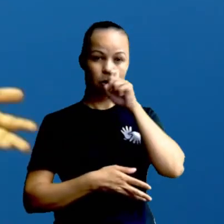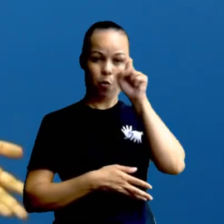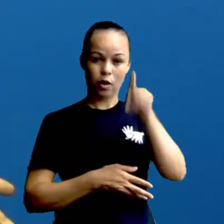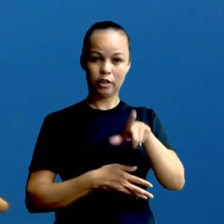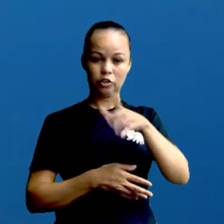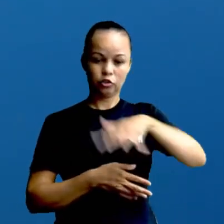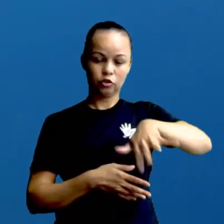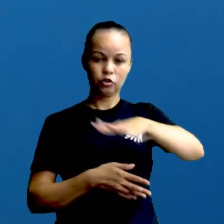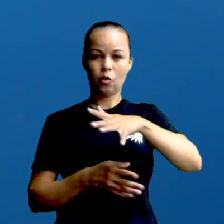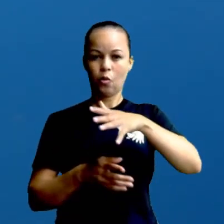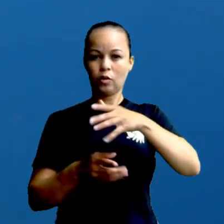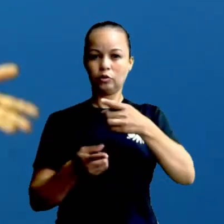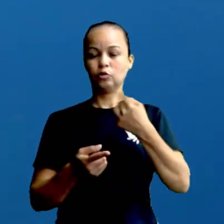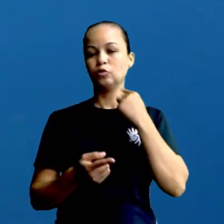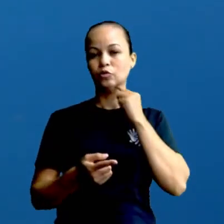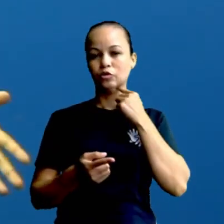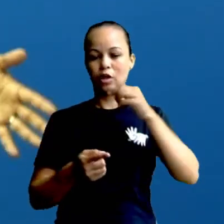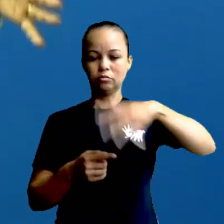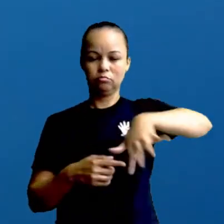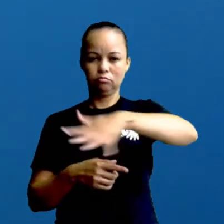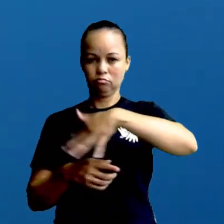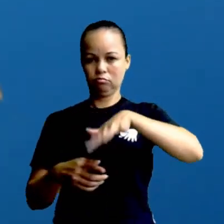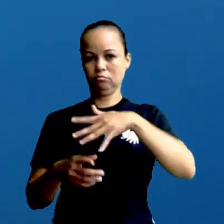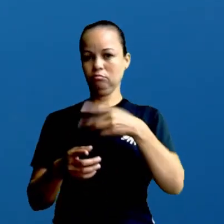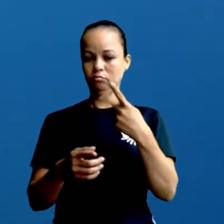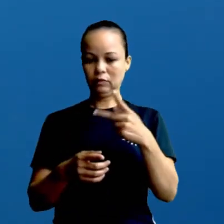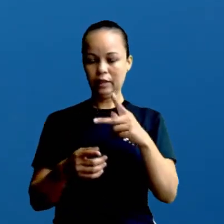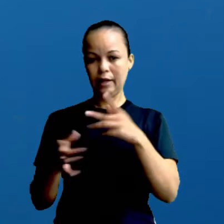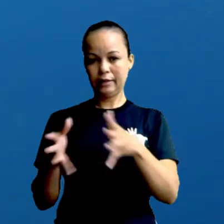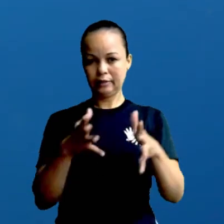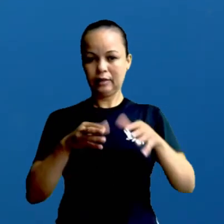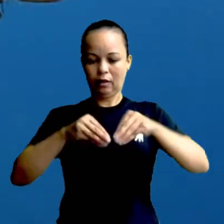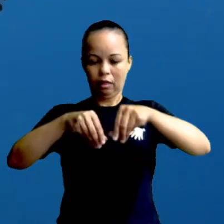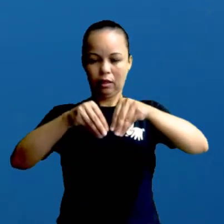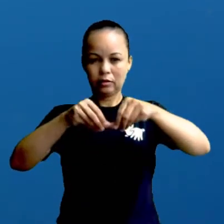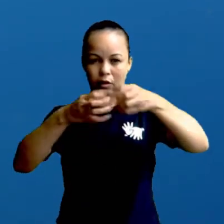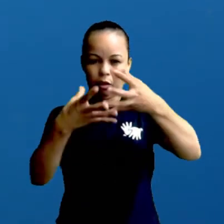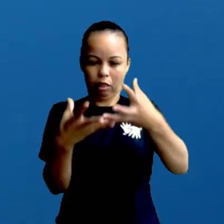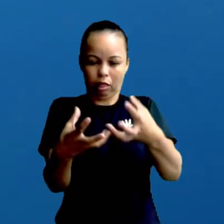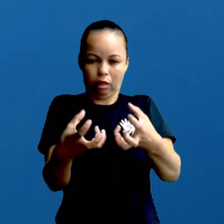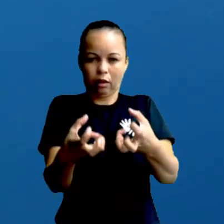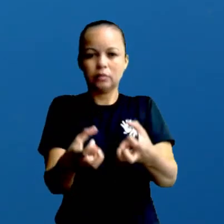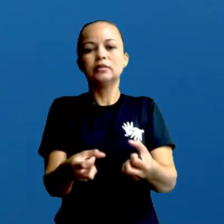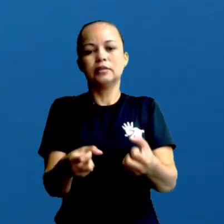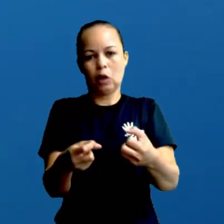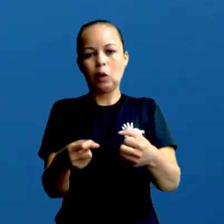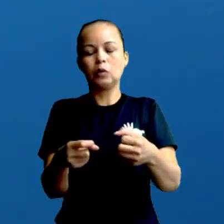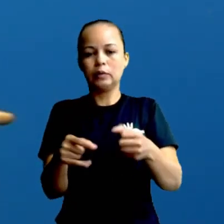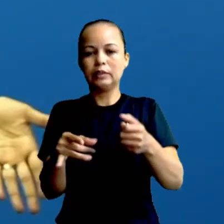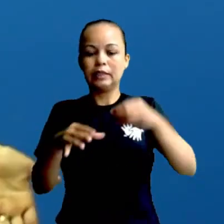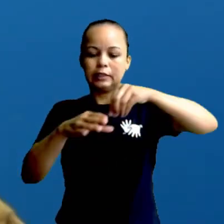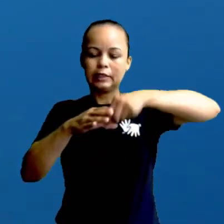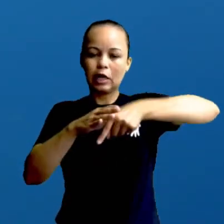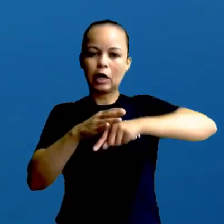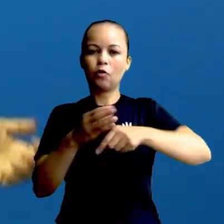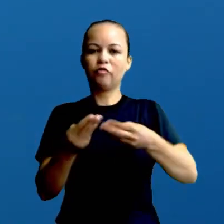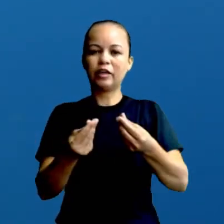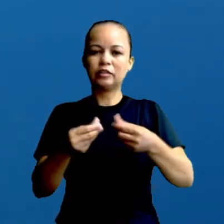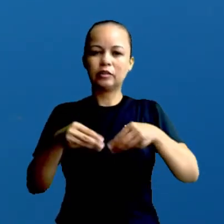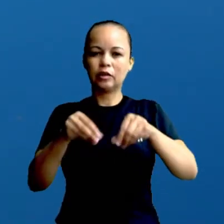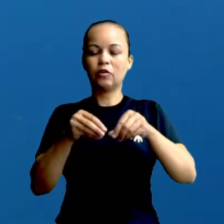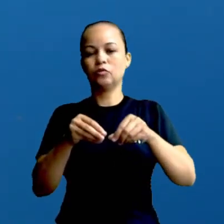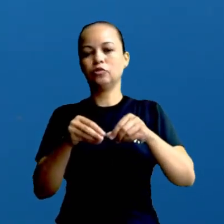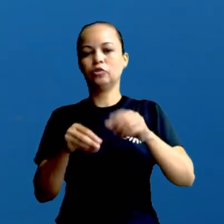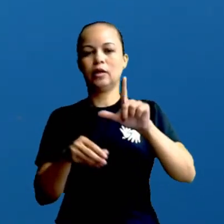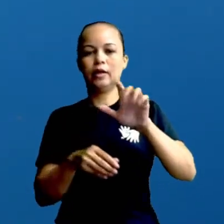o solo, por exemplo, essa poluição ela vai entrar no solo, ela não vai ficar ali na superfície, né? Ela vai também contaminar os